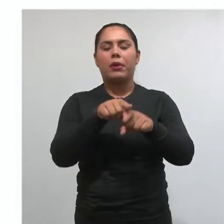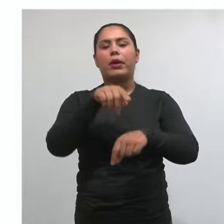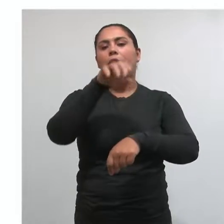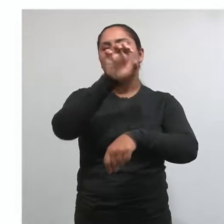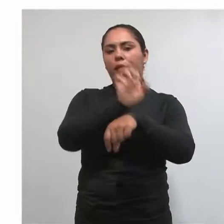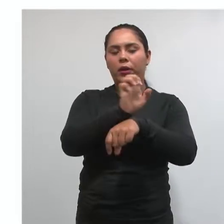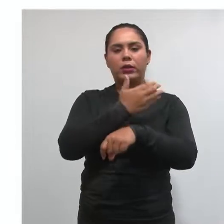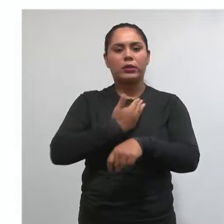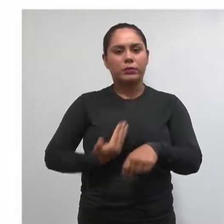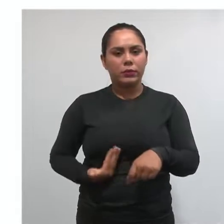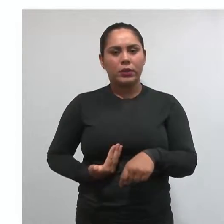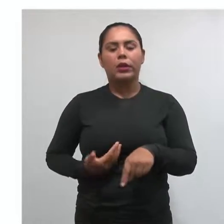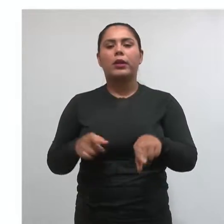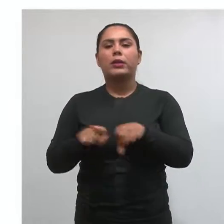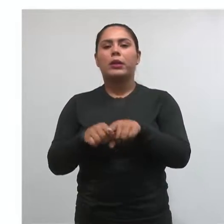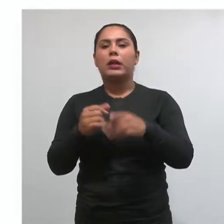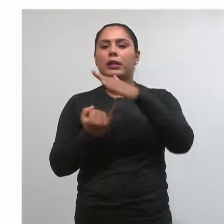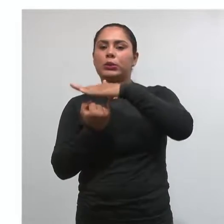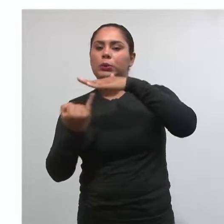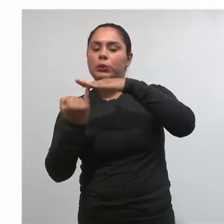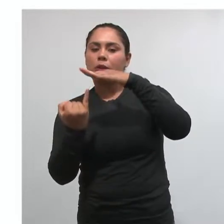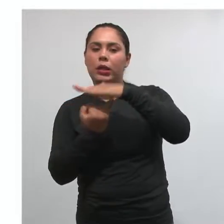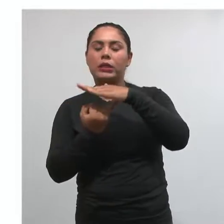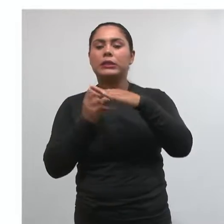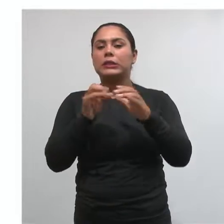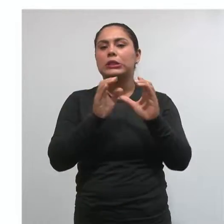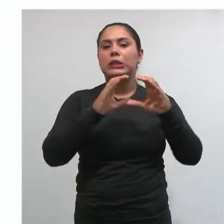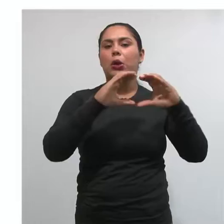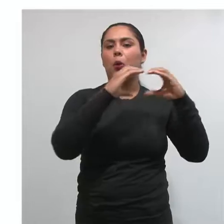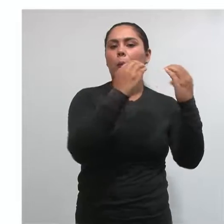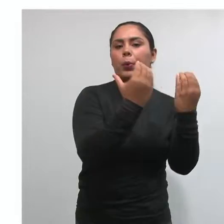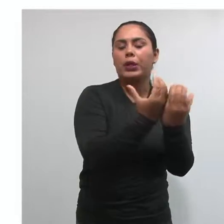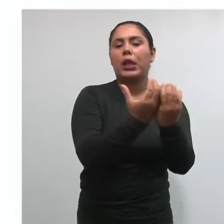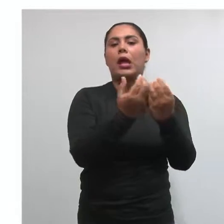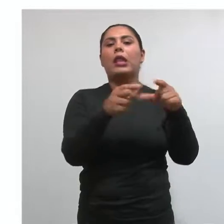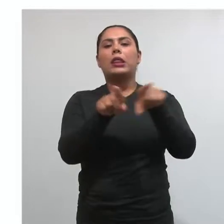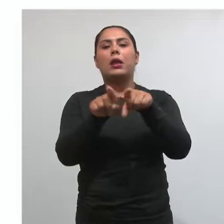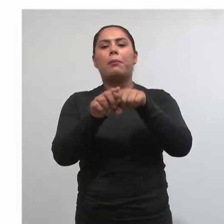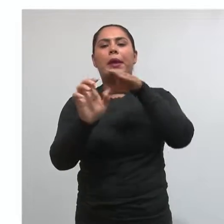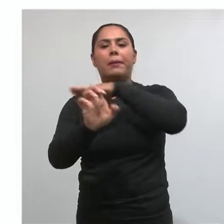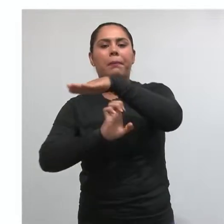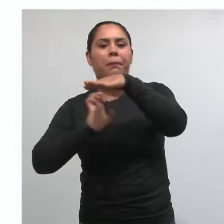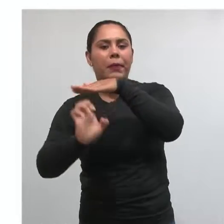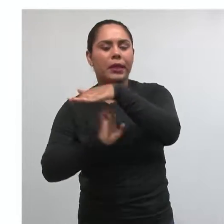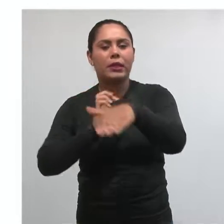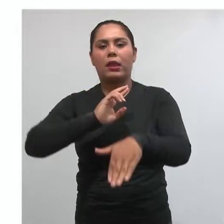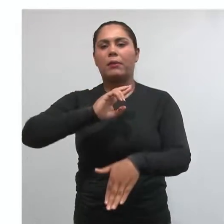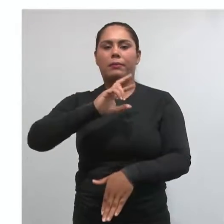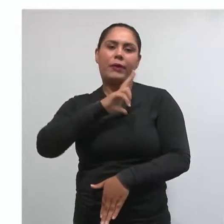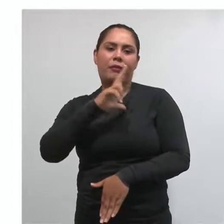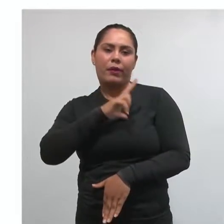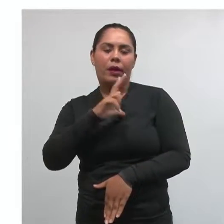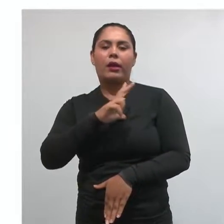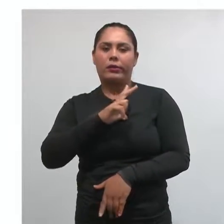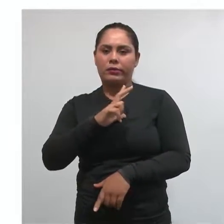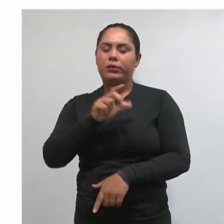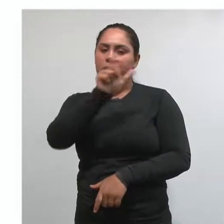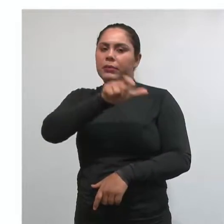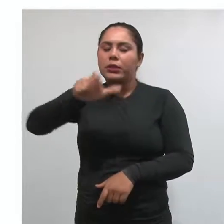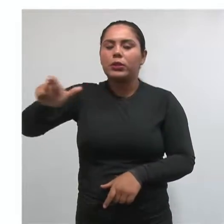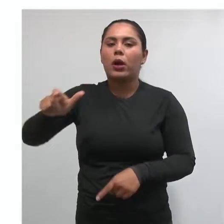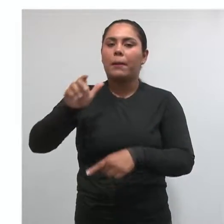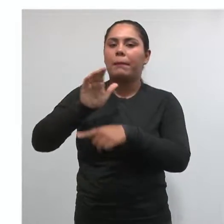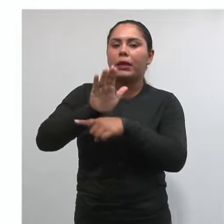e institucionalismo, porque se eu tenho comunidade, organizações não governamentais, né, outros atores participando disso, eu preciso